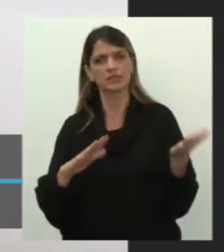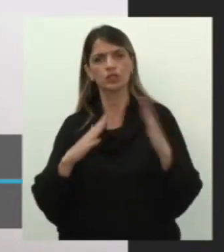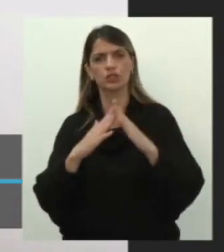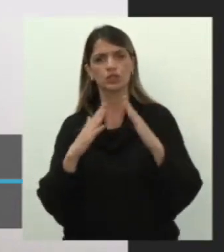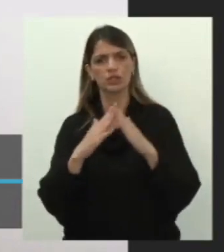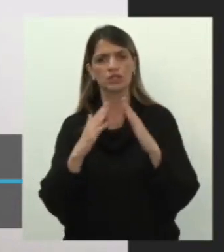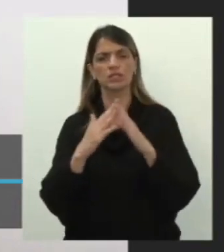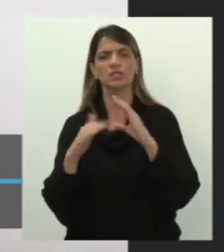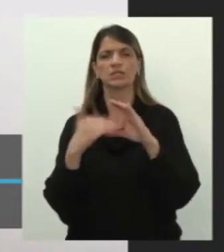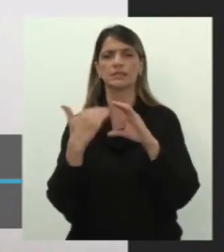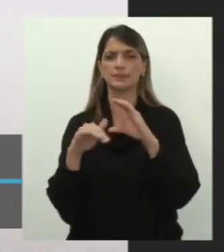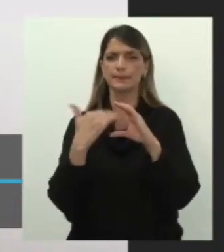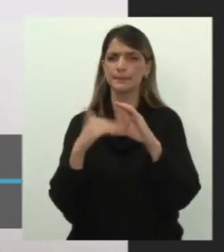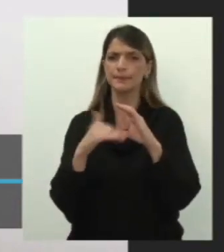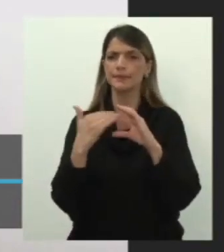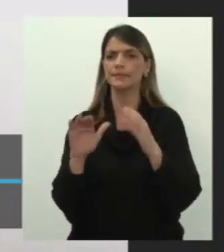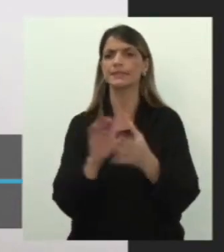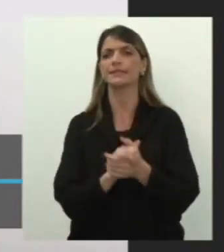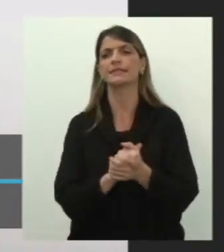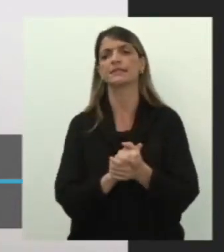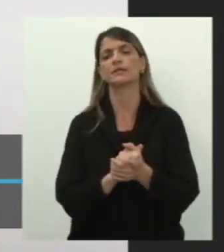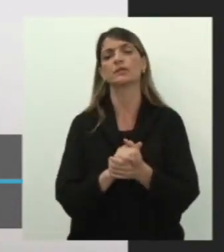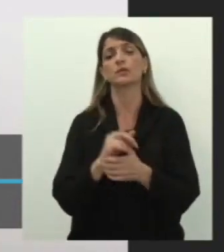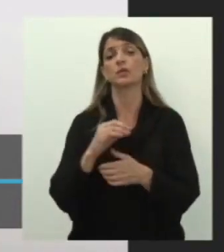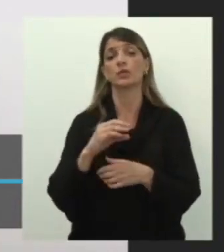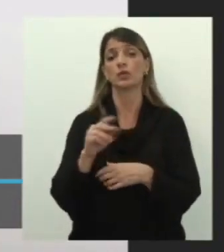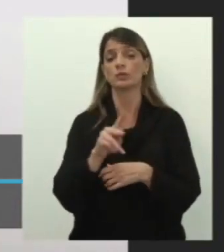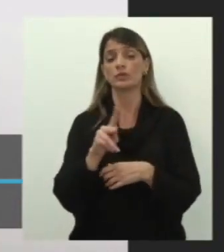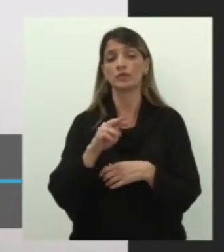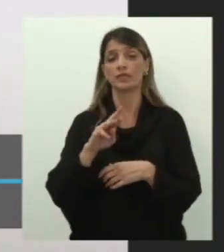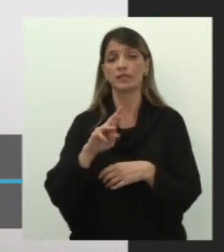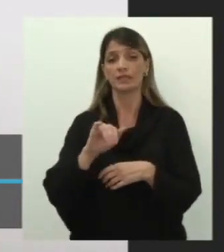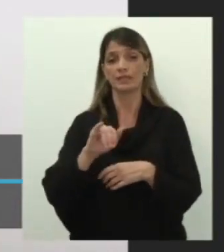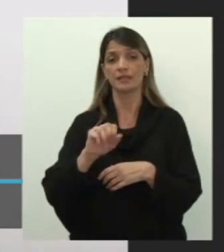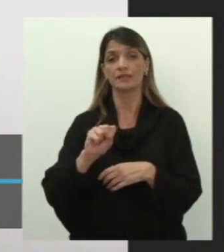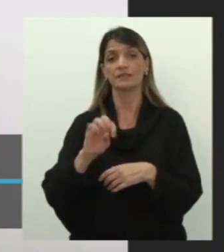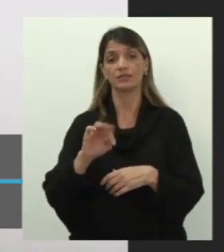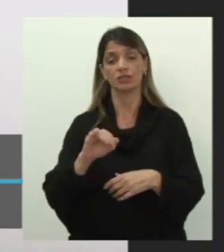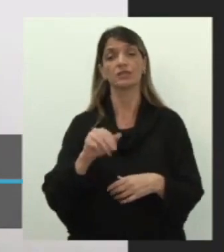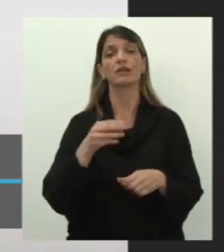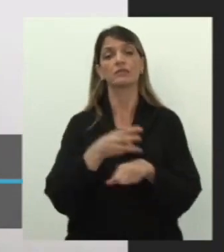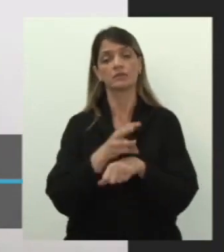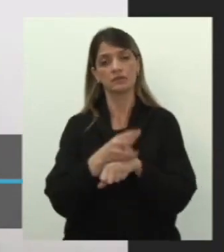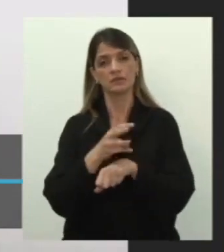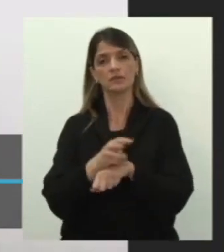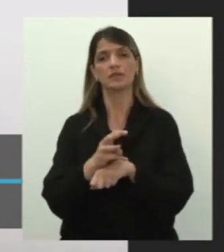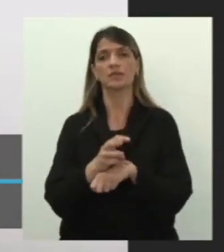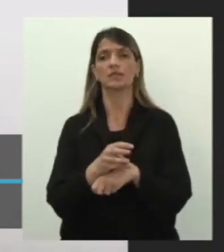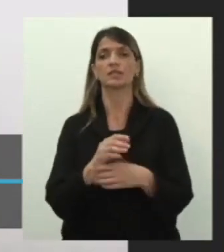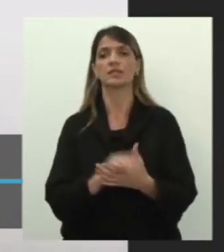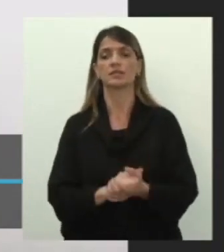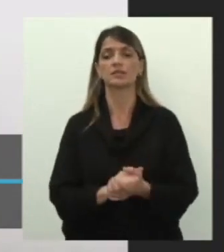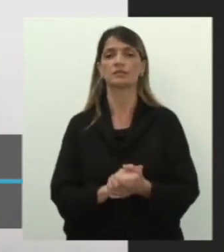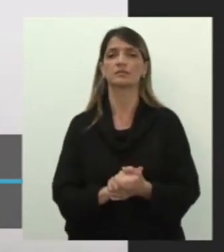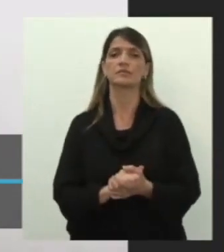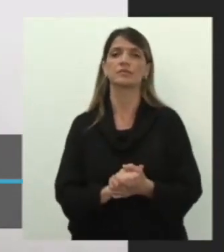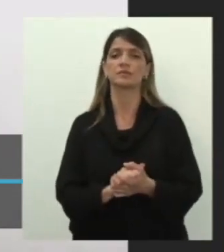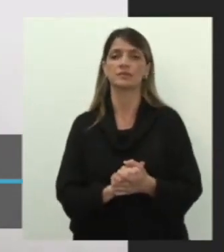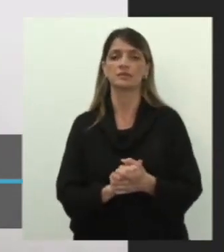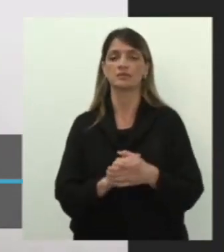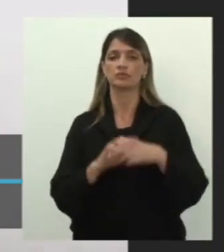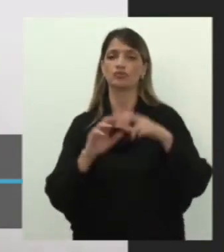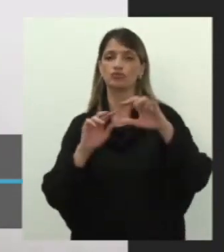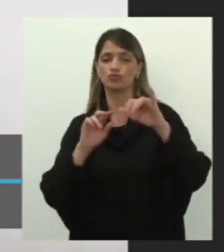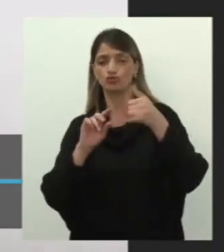dos e-mails. A professora Cristina fala ainda do WhatsApp, Meet, Teams. A